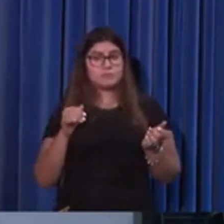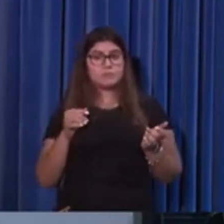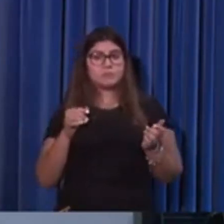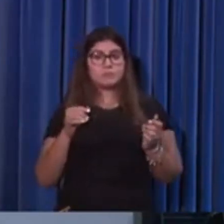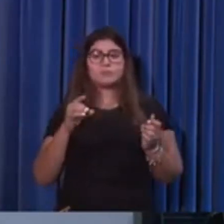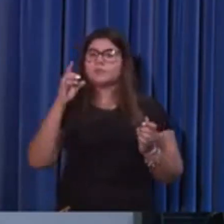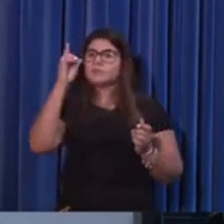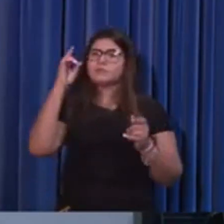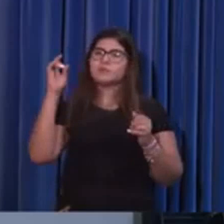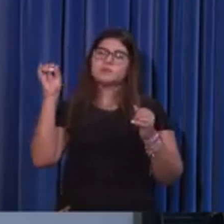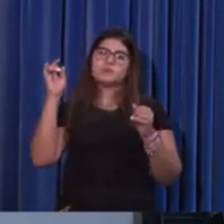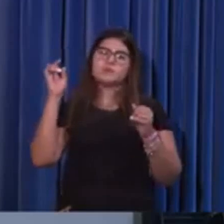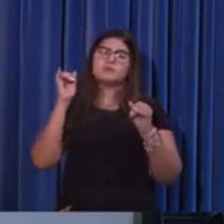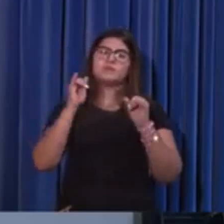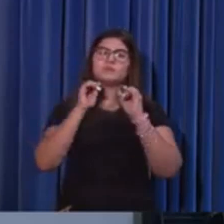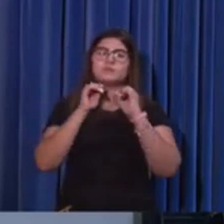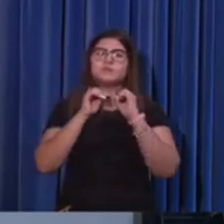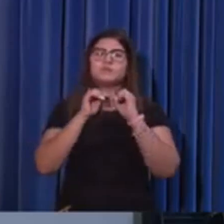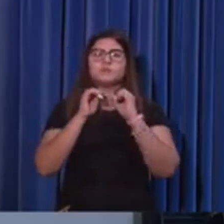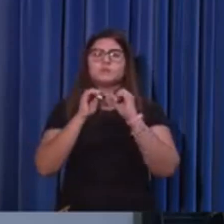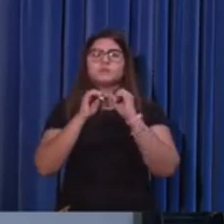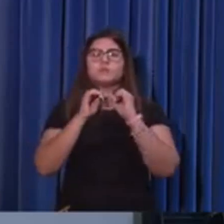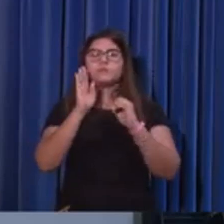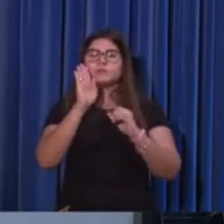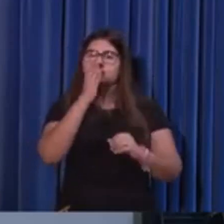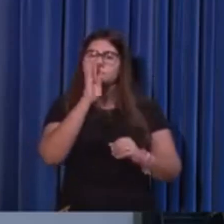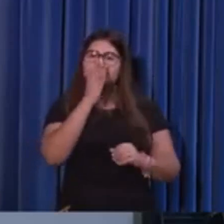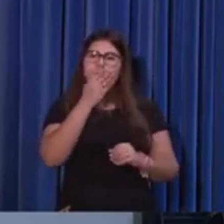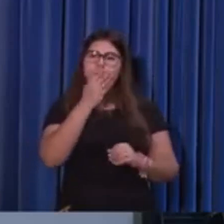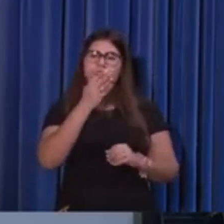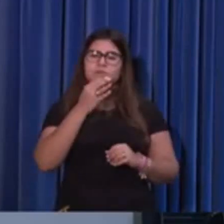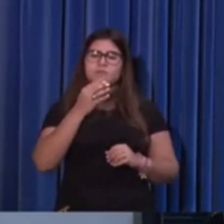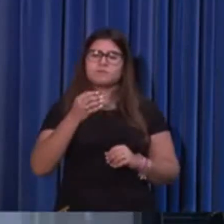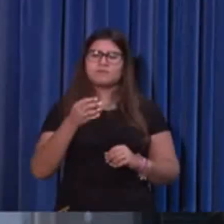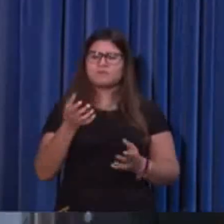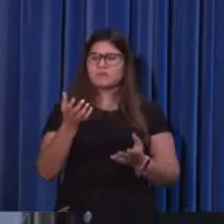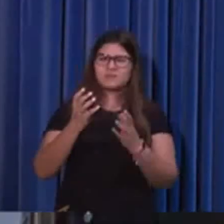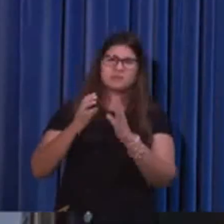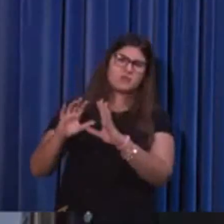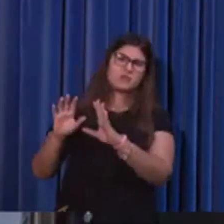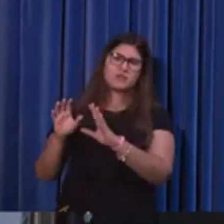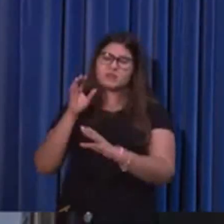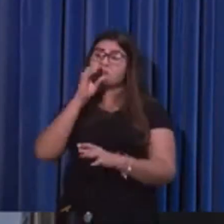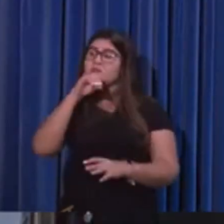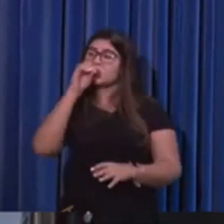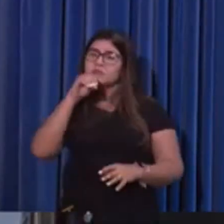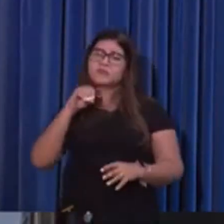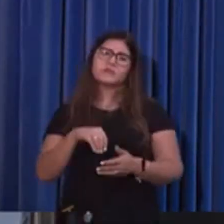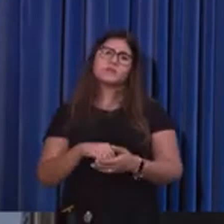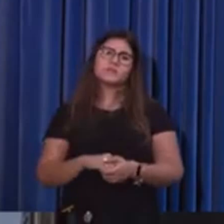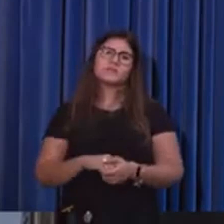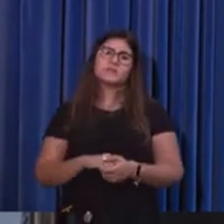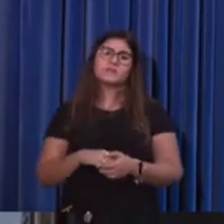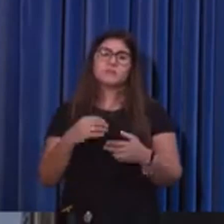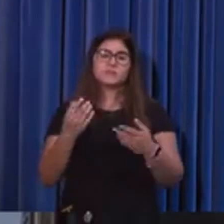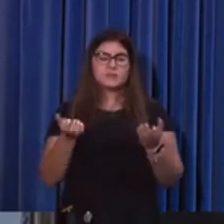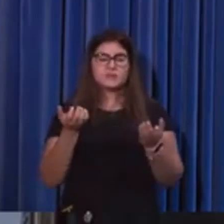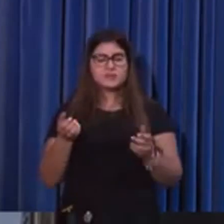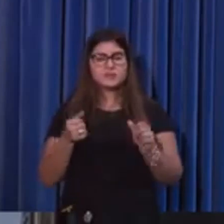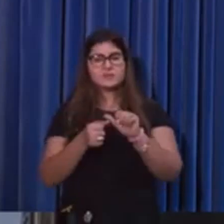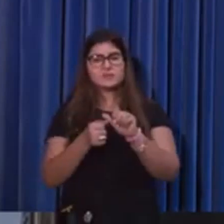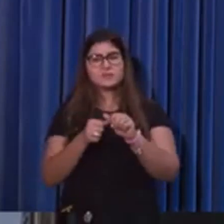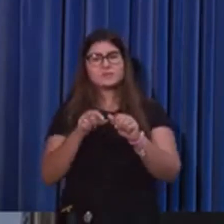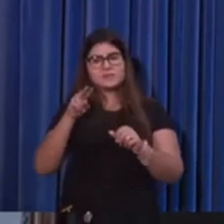provê aquilo que eu quero, eu também deixo ele de castigo. E eles estavam querendo fazer isso com Deus.